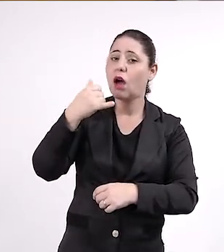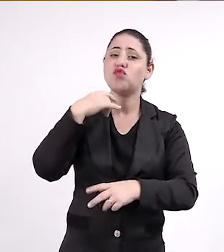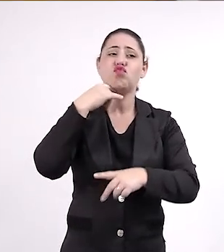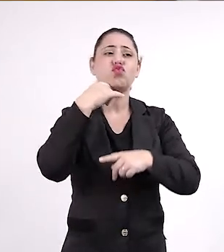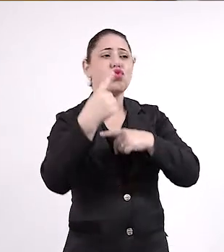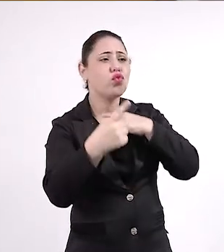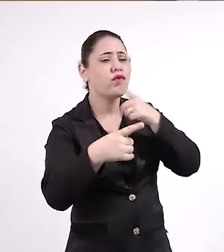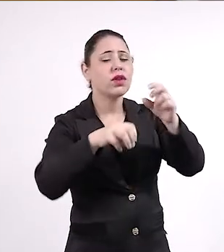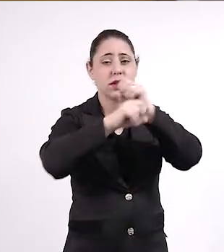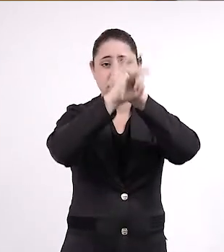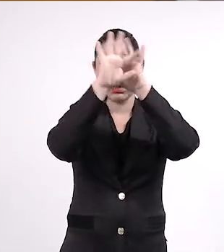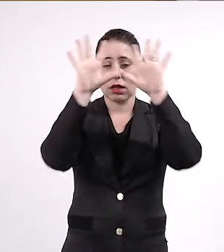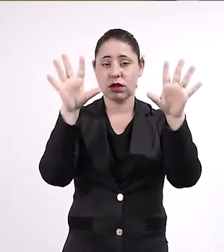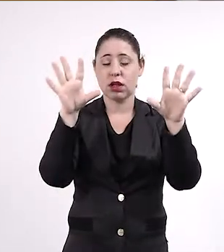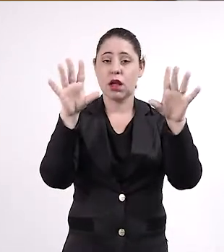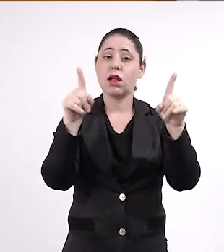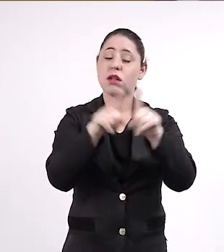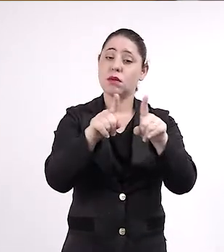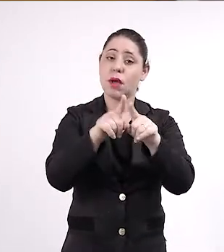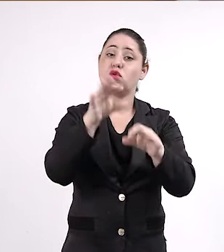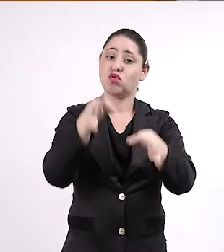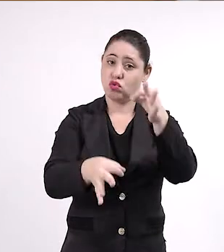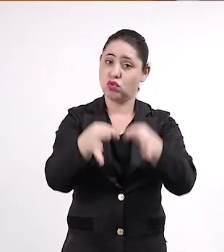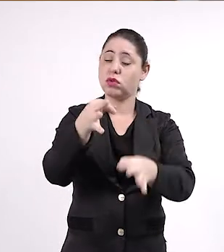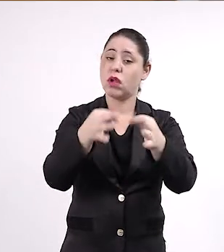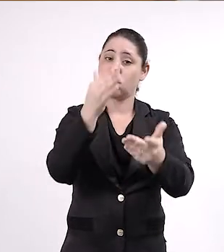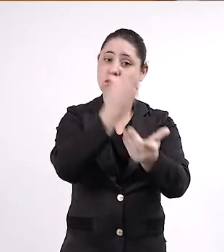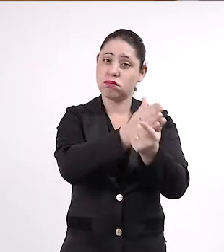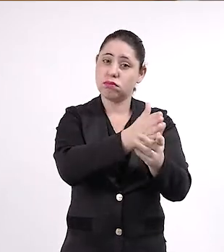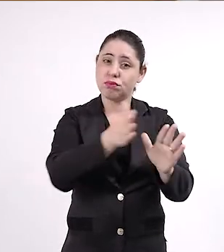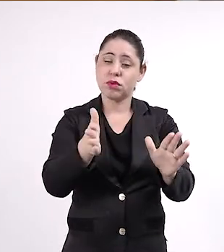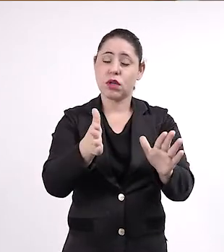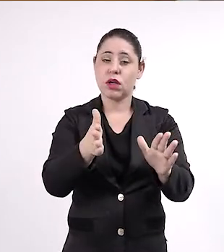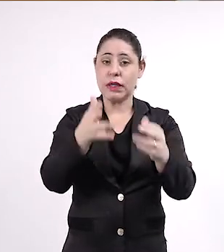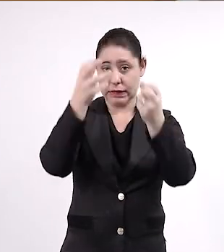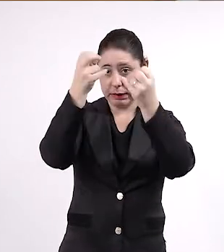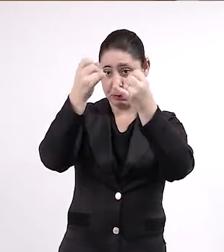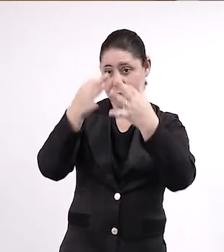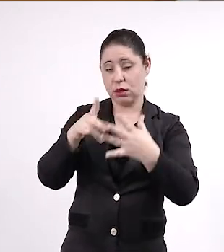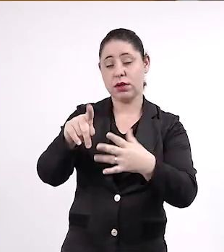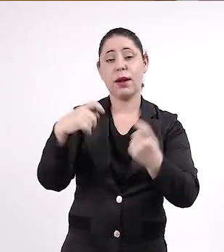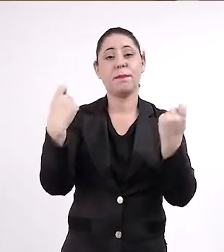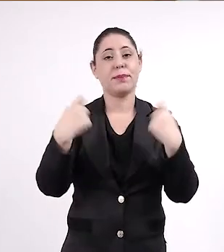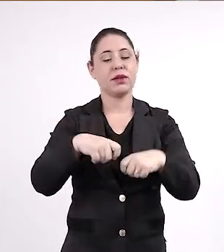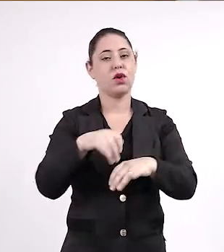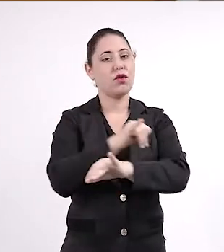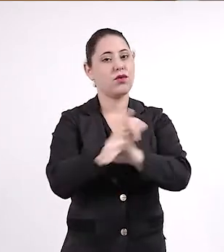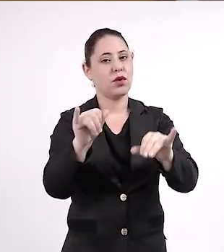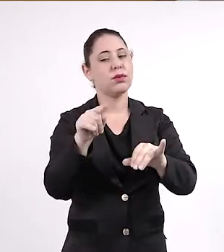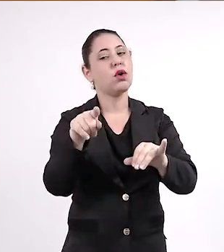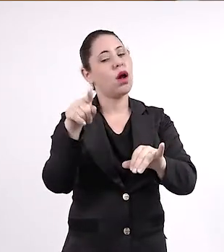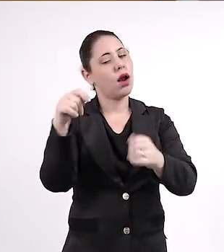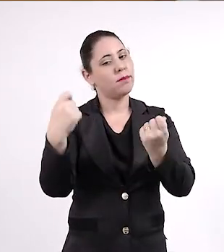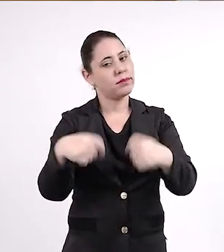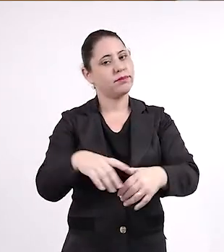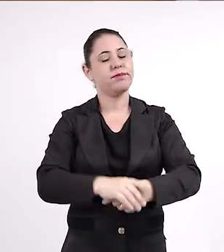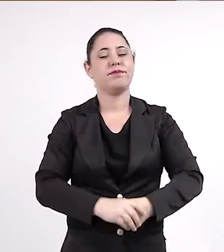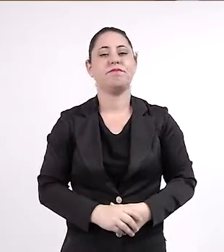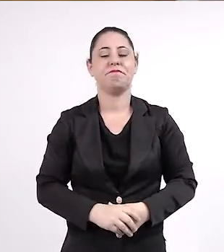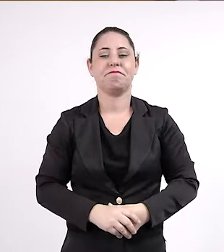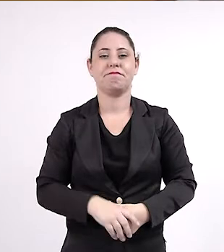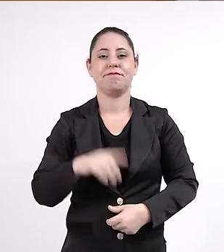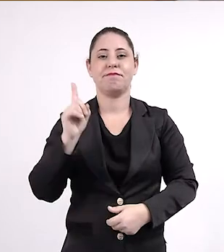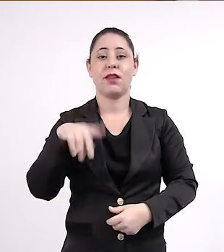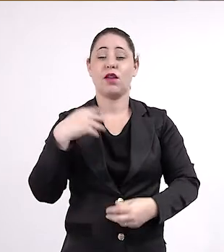com ela, tirar as dúvidas, se for o caso, ajuizar a ação, prestar o atendimento que ela precisa, a informação que ela busca.